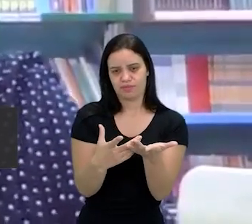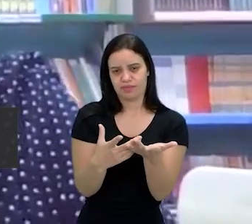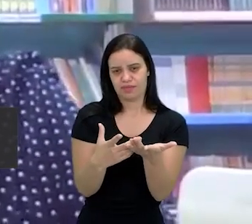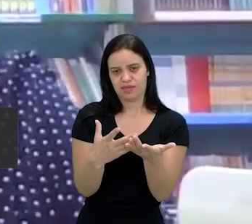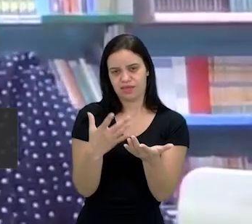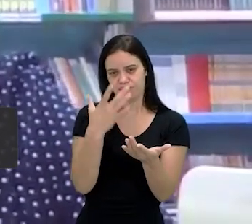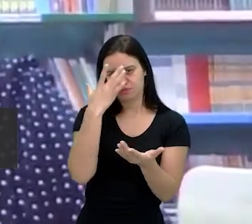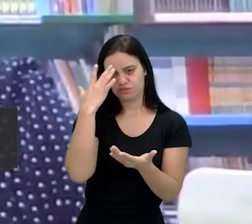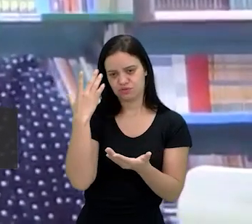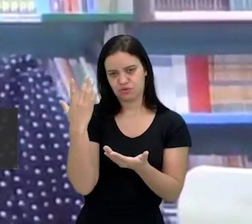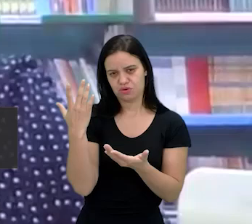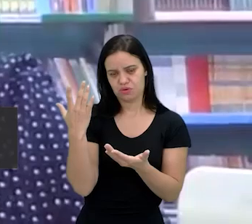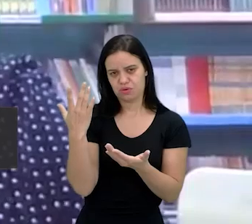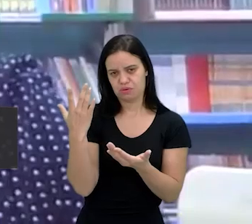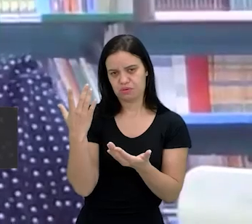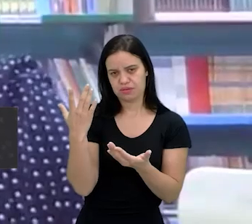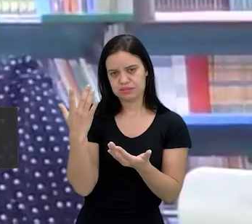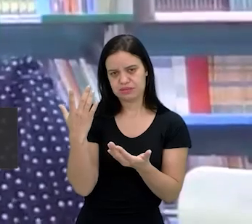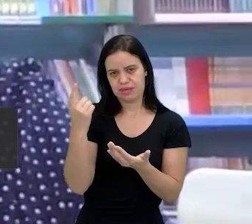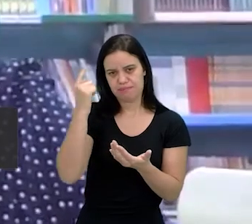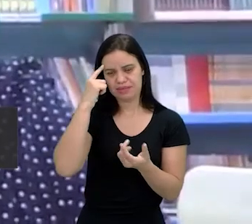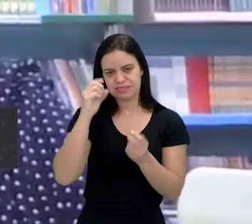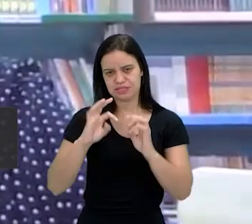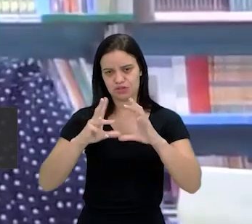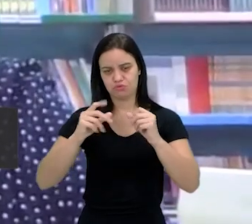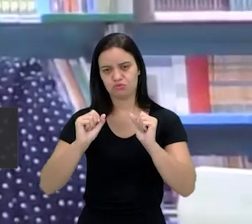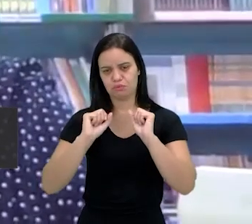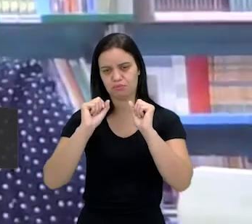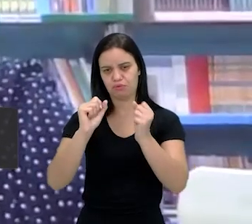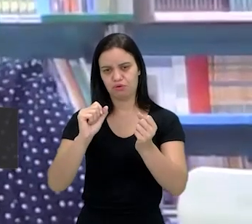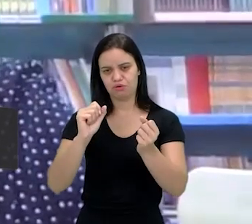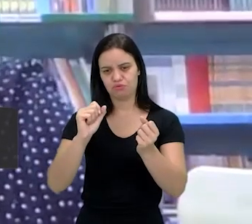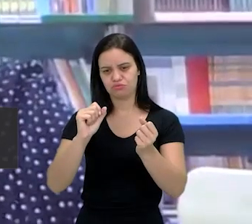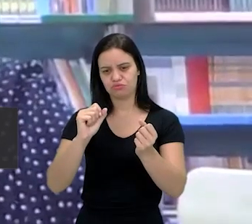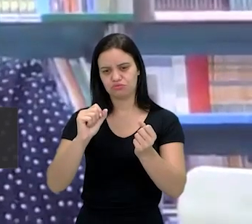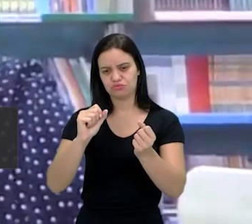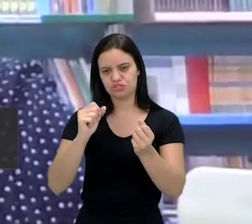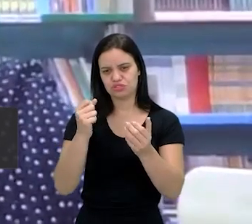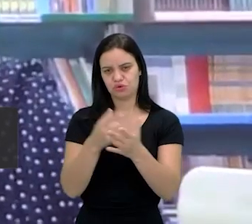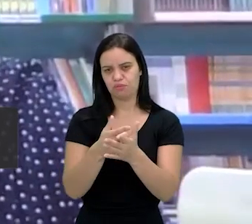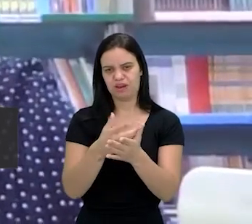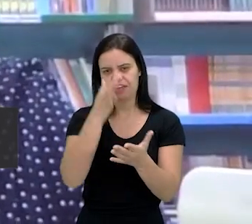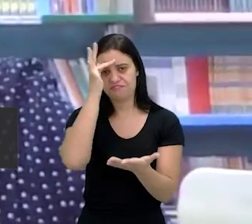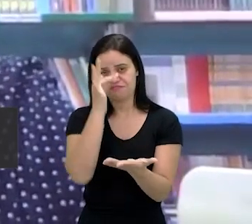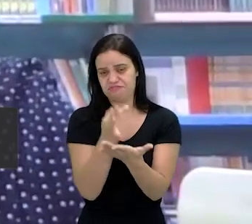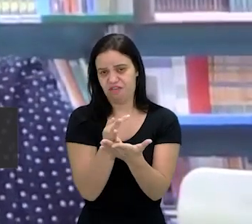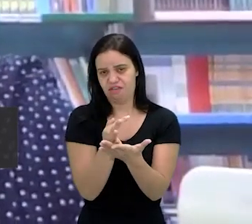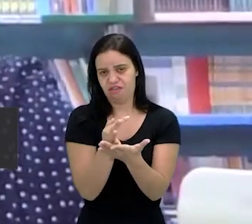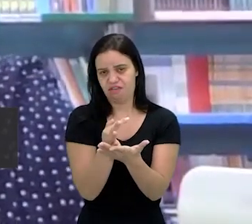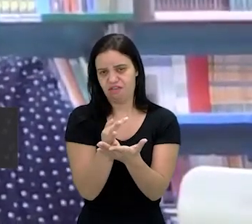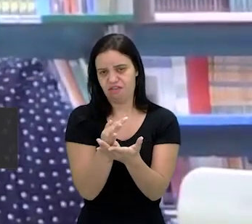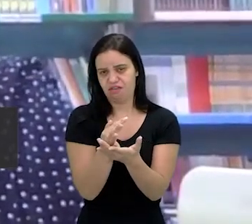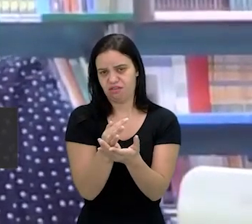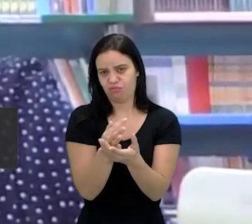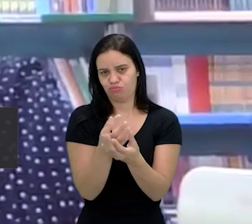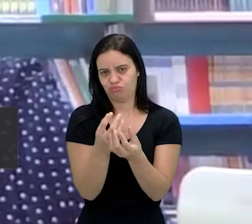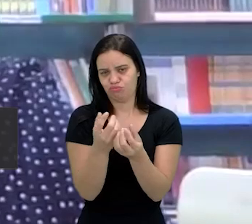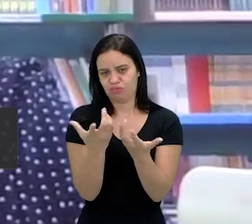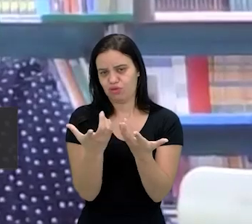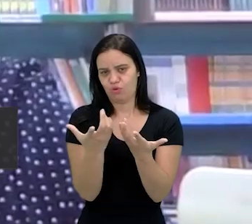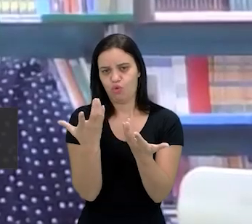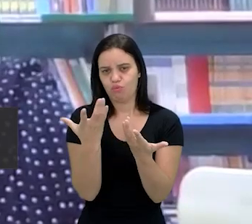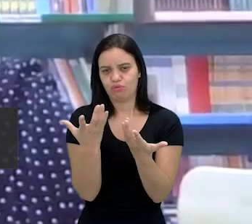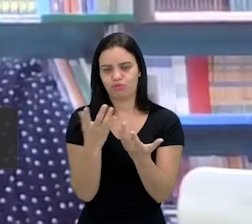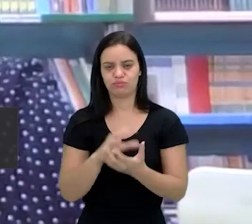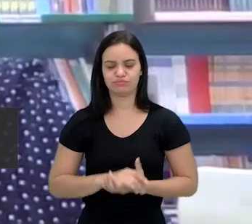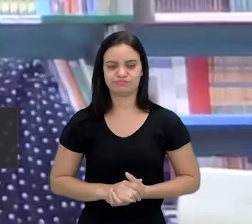pensam que tudo pode ser comprado, principalmente o afeto. Afeto não se compra, né? O afeto não se